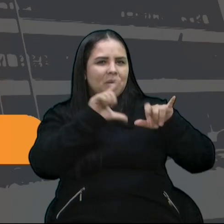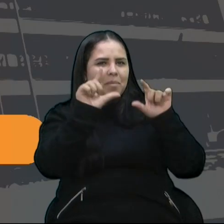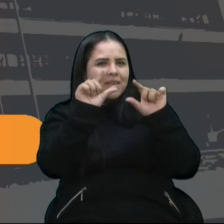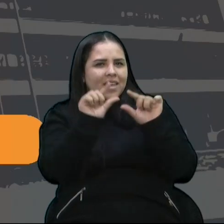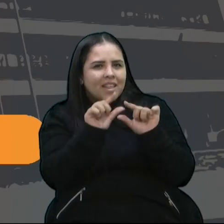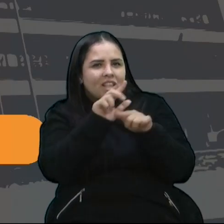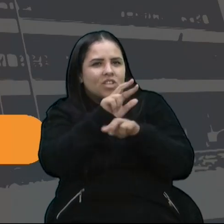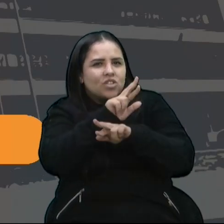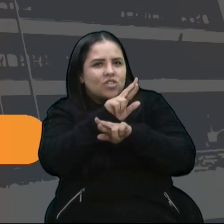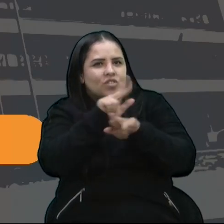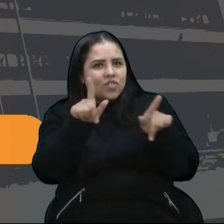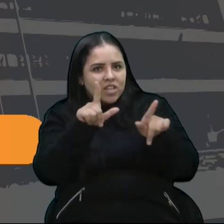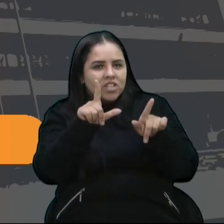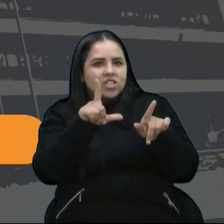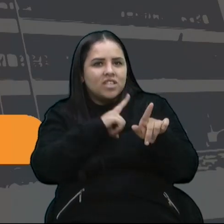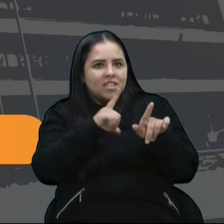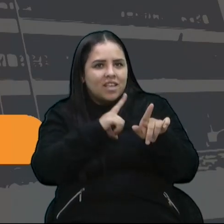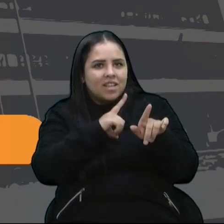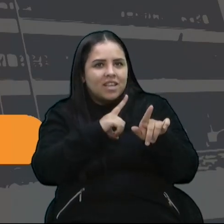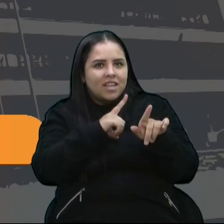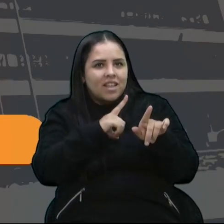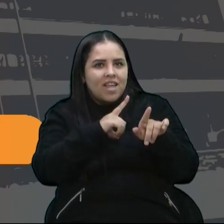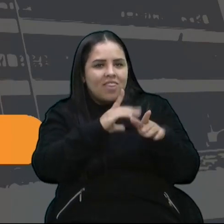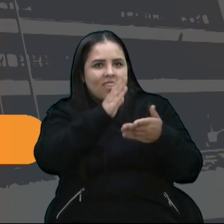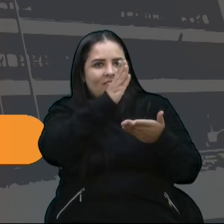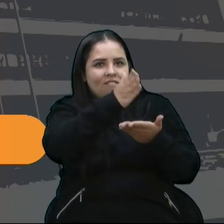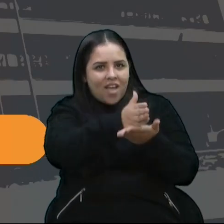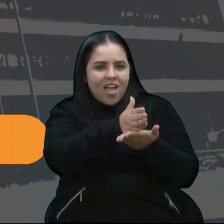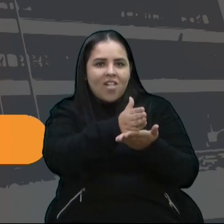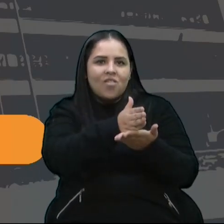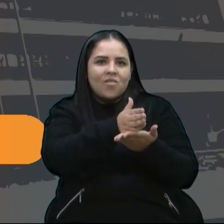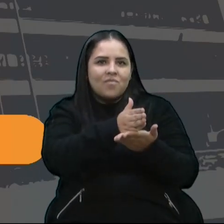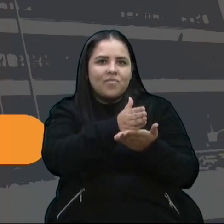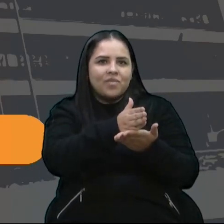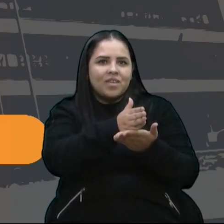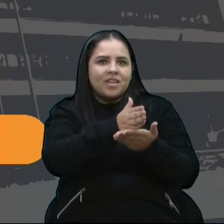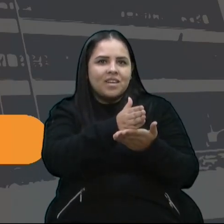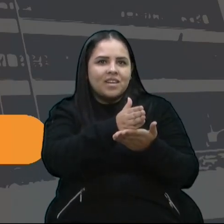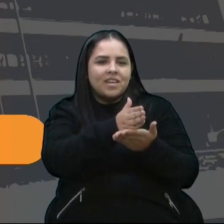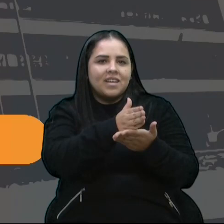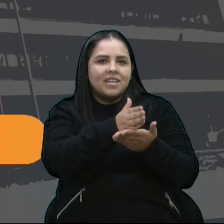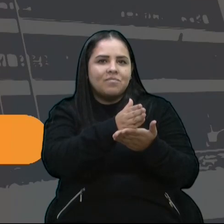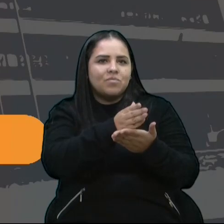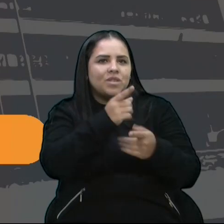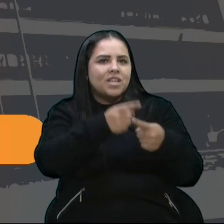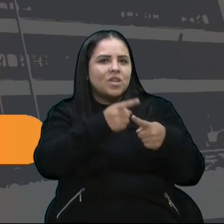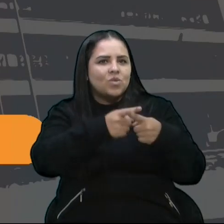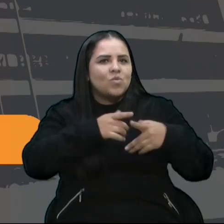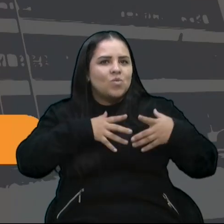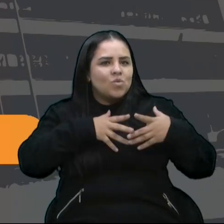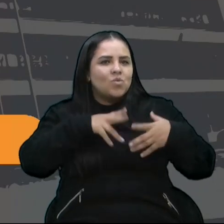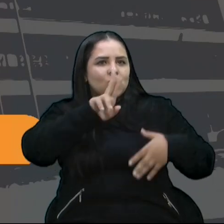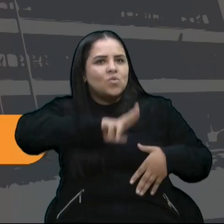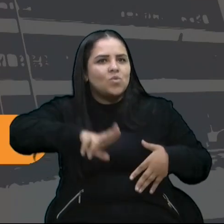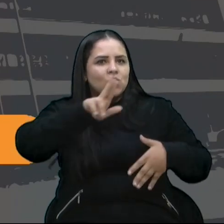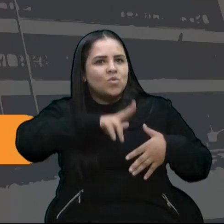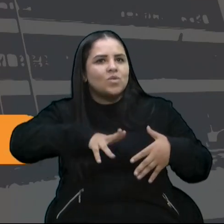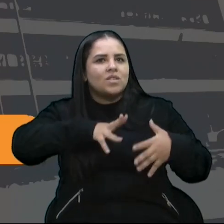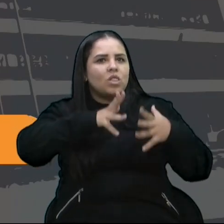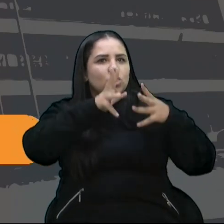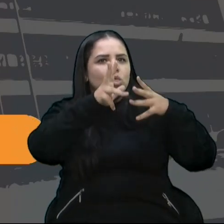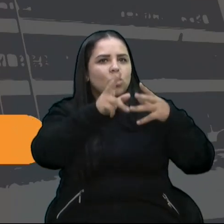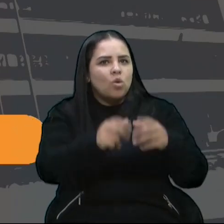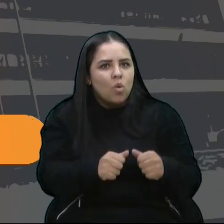é o aspecto comercial. Então, eu gosto sempre de levar isso. A gente utiliza todas essas ferramentas do tocar